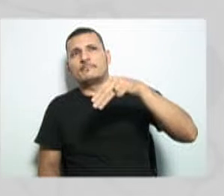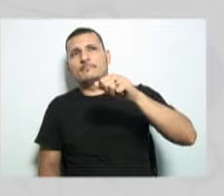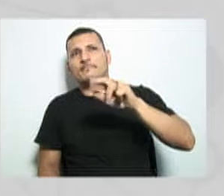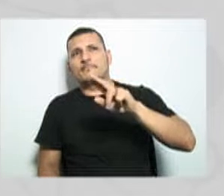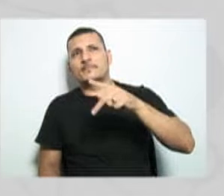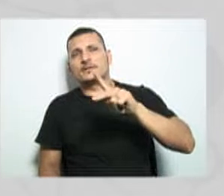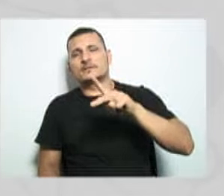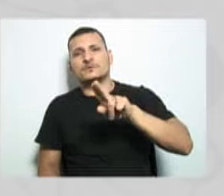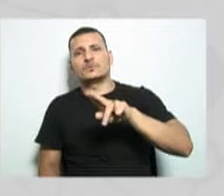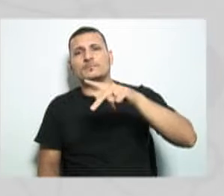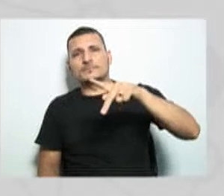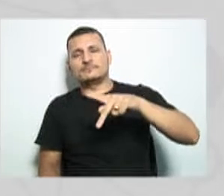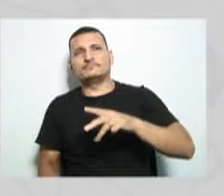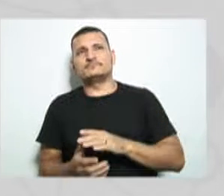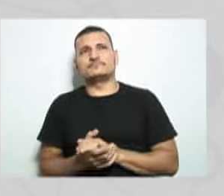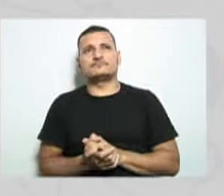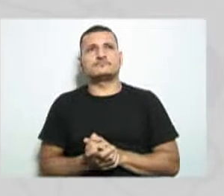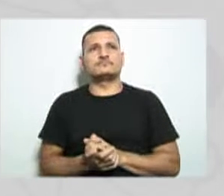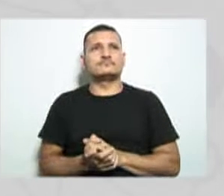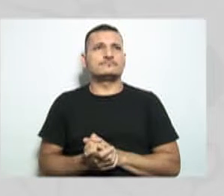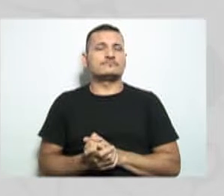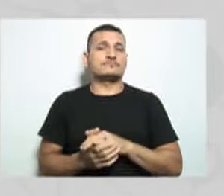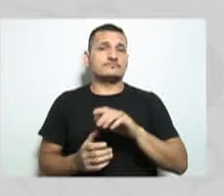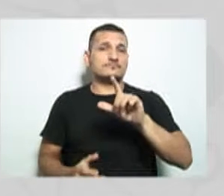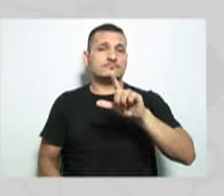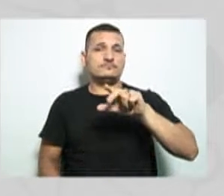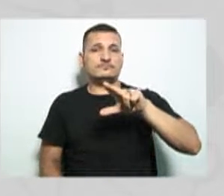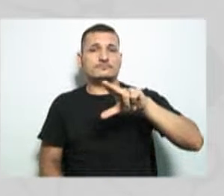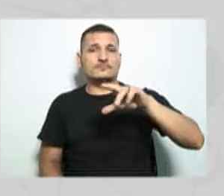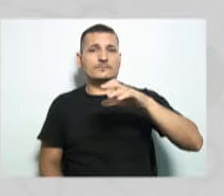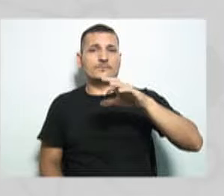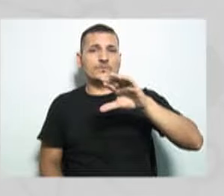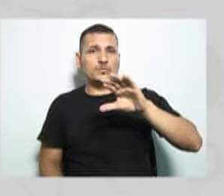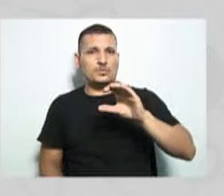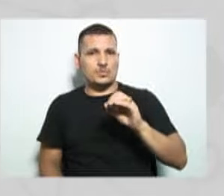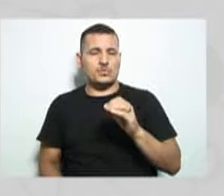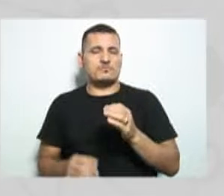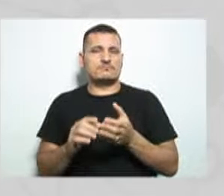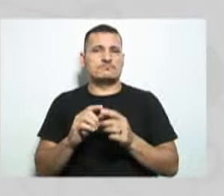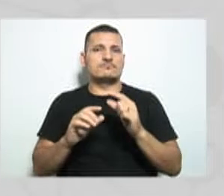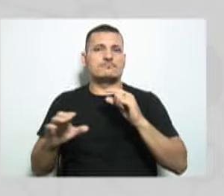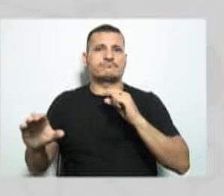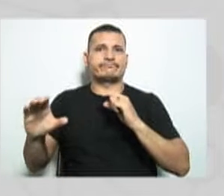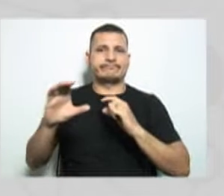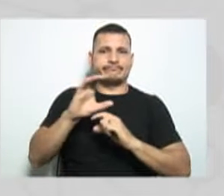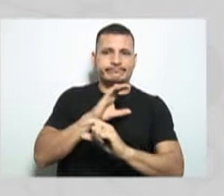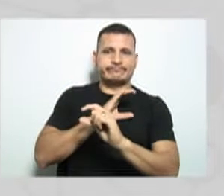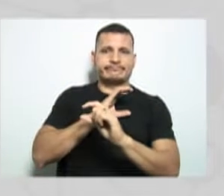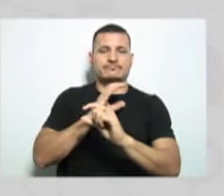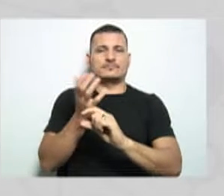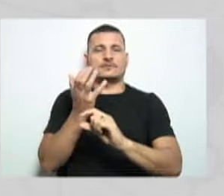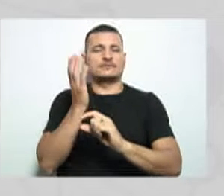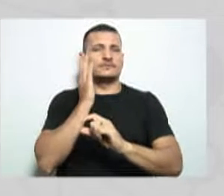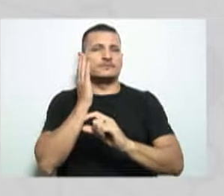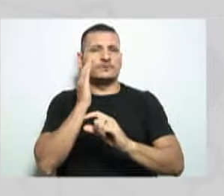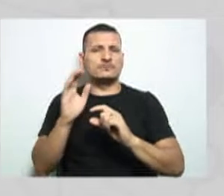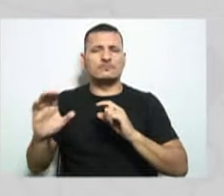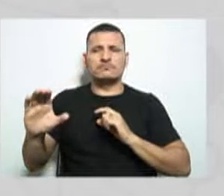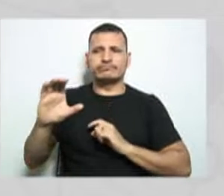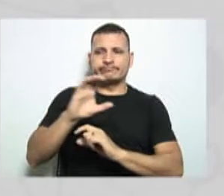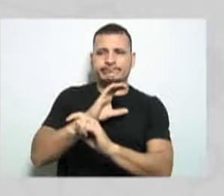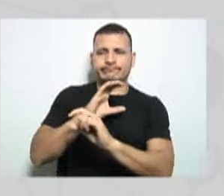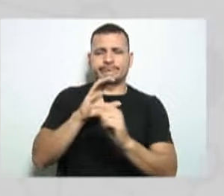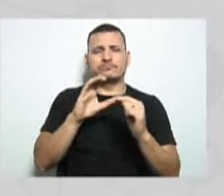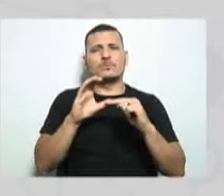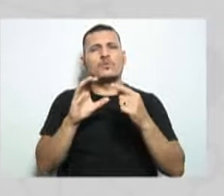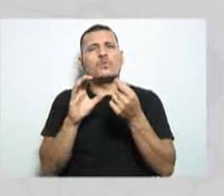ganho, certo? Desejado sobre a receita. É o ganho que eu quero saber, quanto é o lucro, a porcentagem que eu quero ganhar